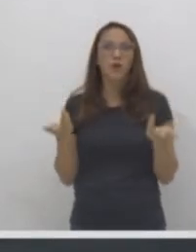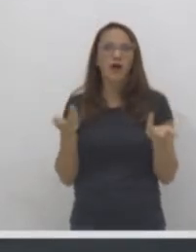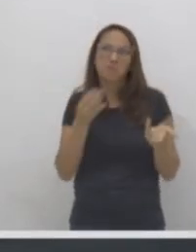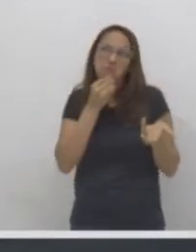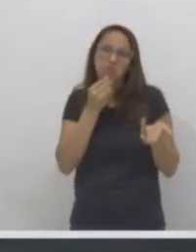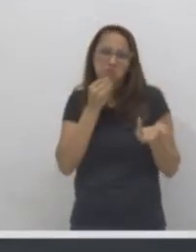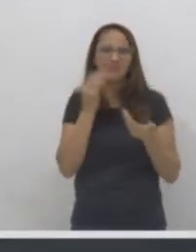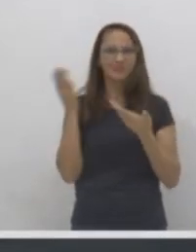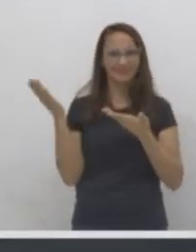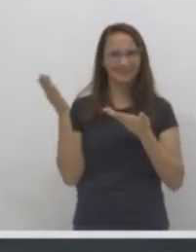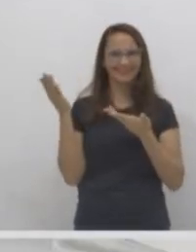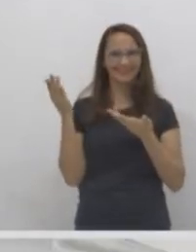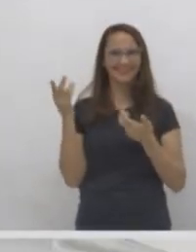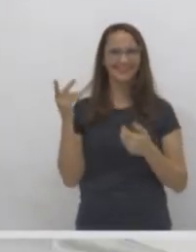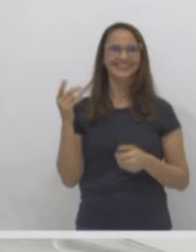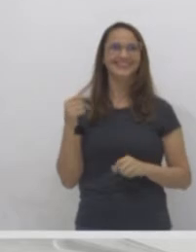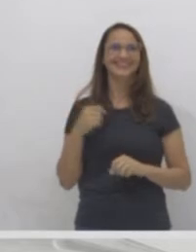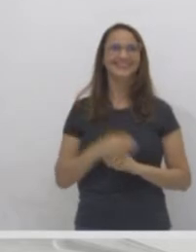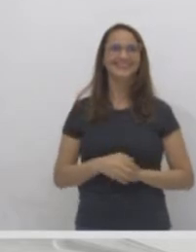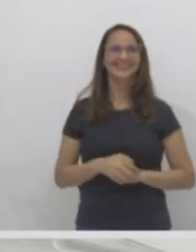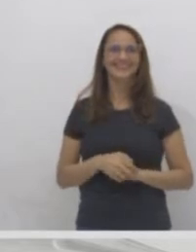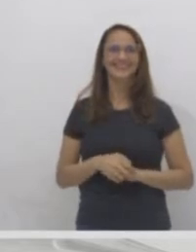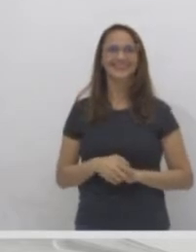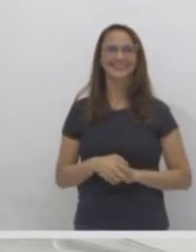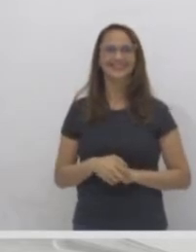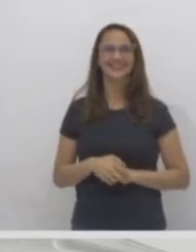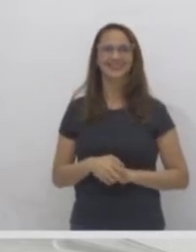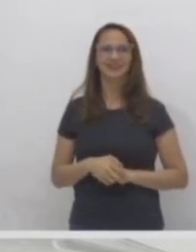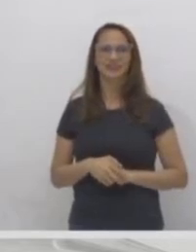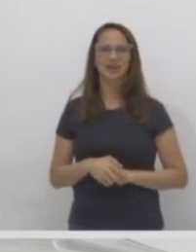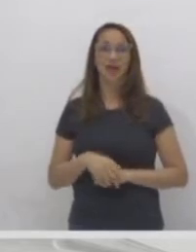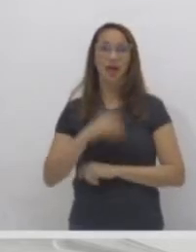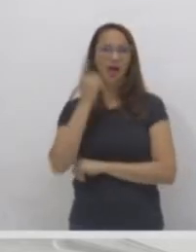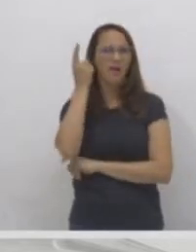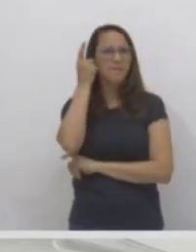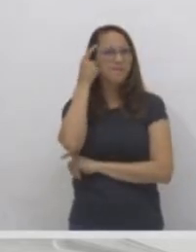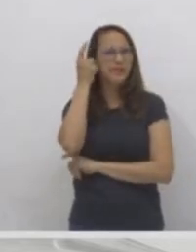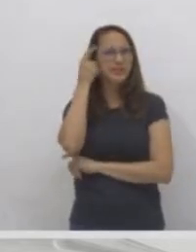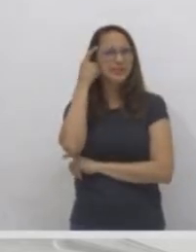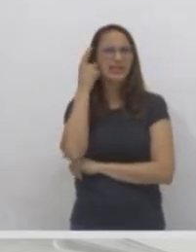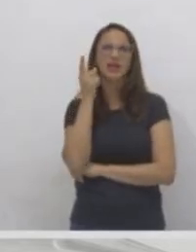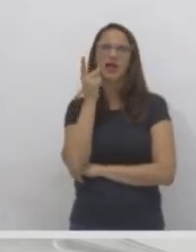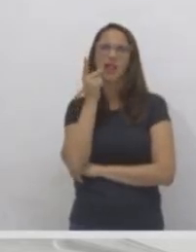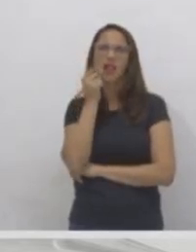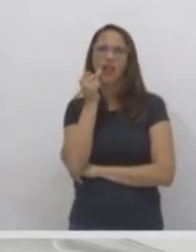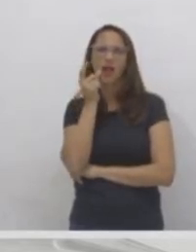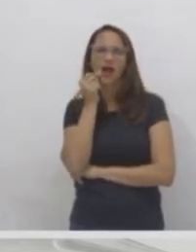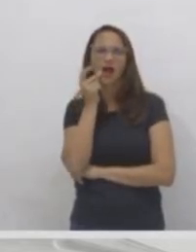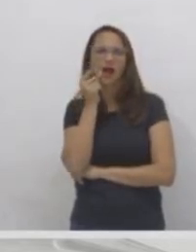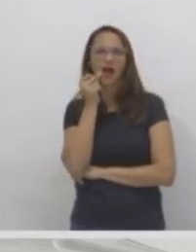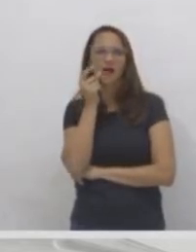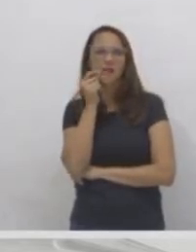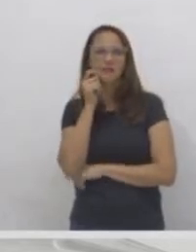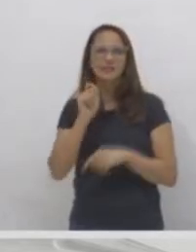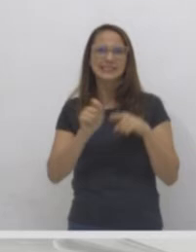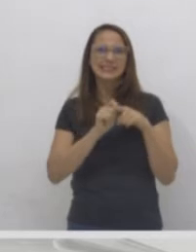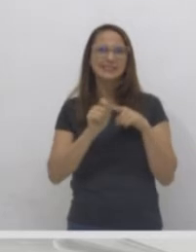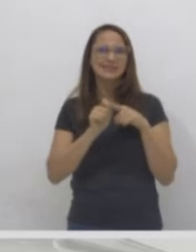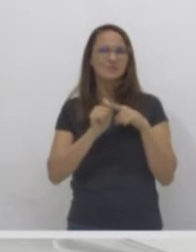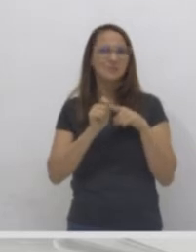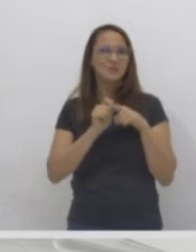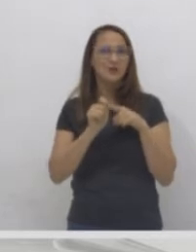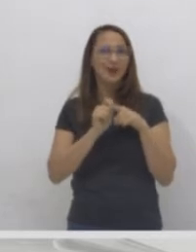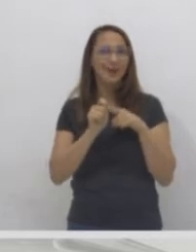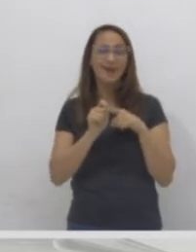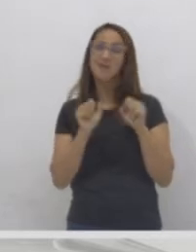fábula autoral. Vamos ver. Eu pensei em o lápis e a borracha, porque pode ser animais